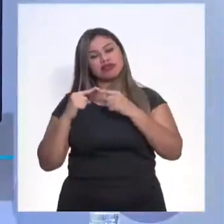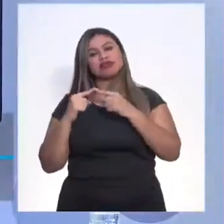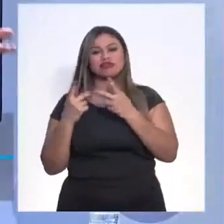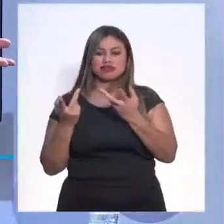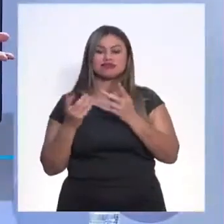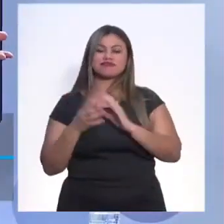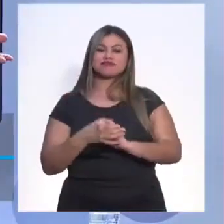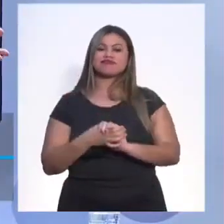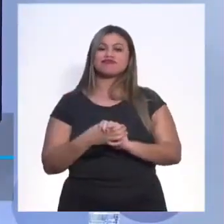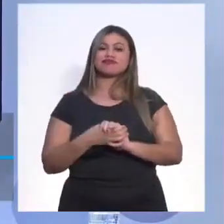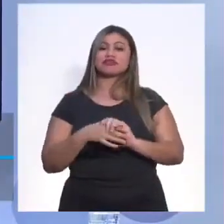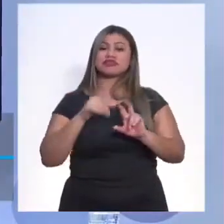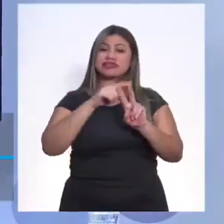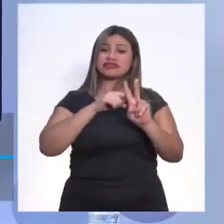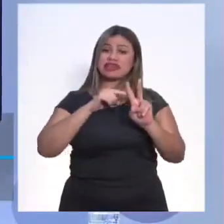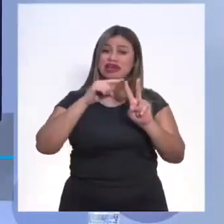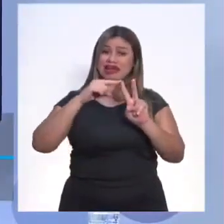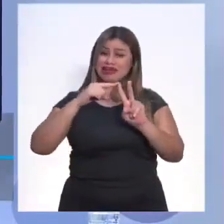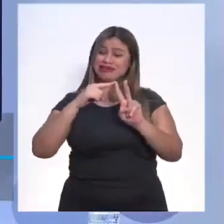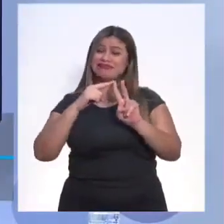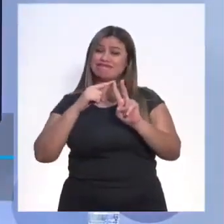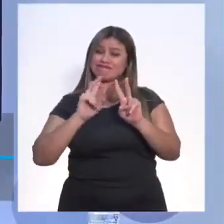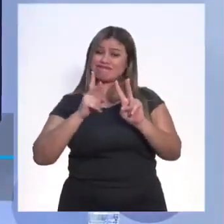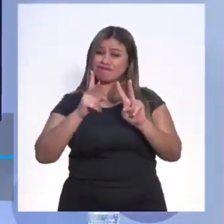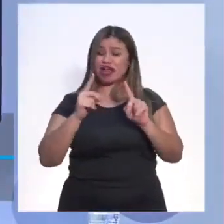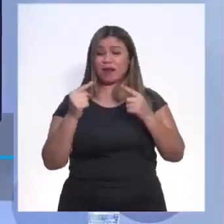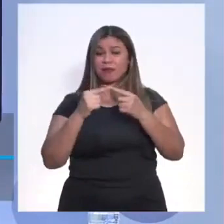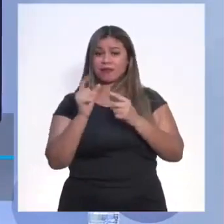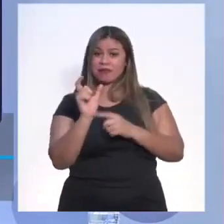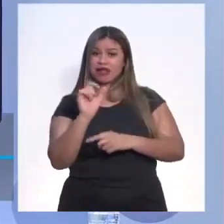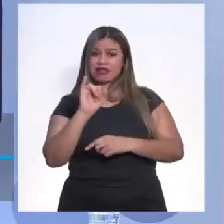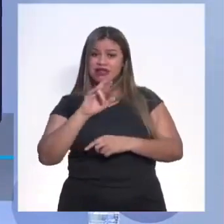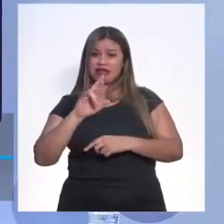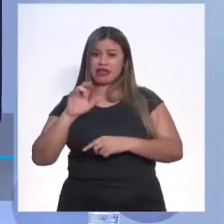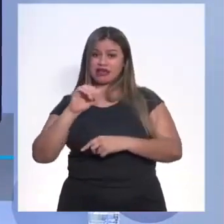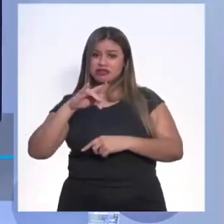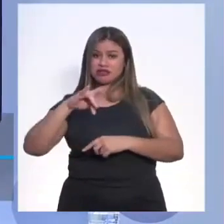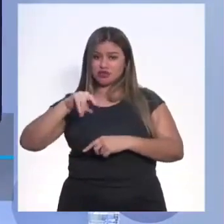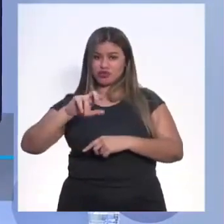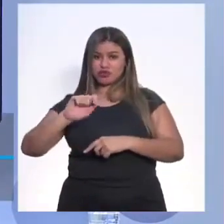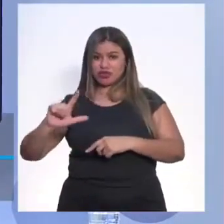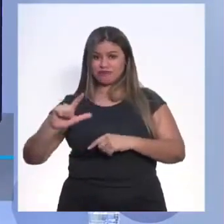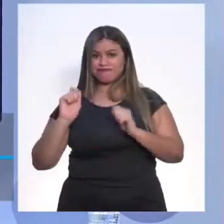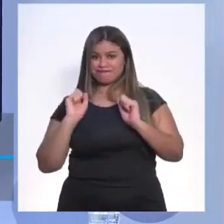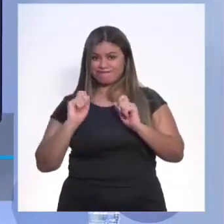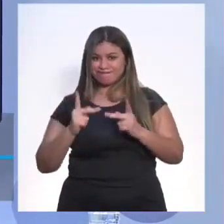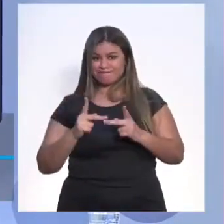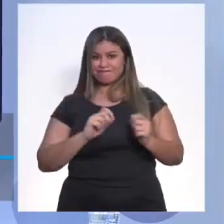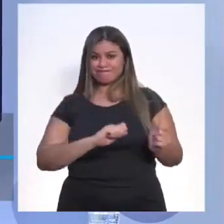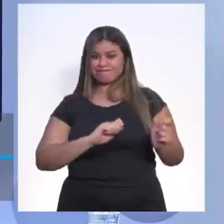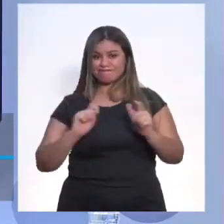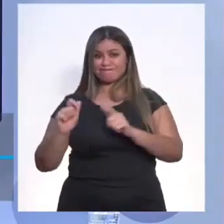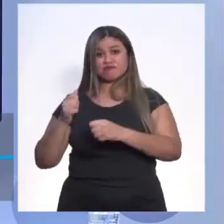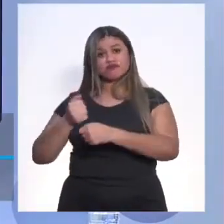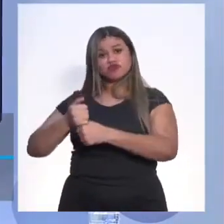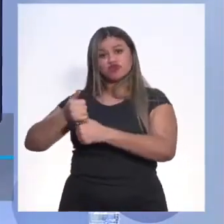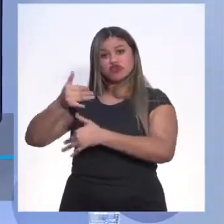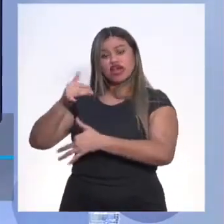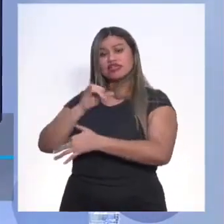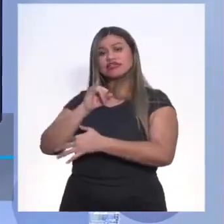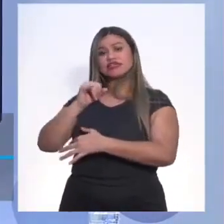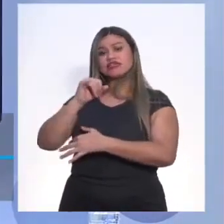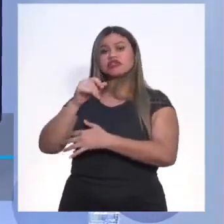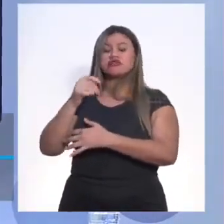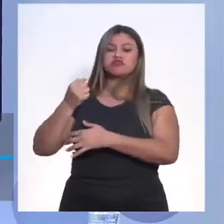Se sobrar uma raiz, você já sabe que é irracional. ok? Coloca lá no chat se tem alguém que